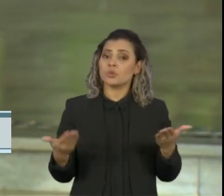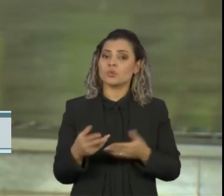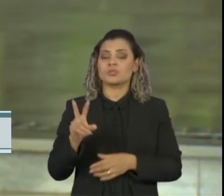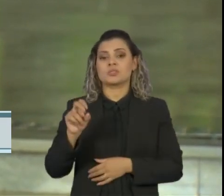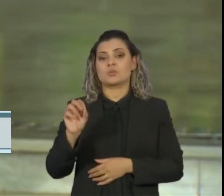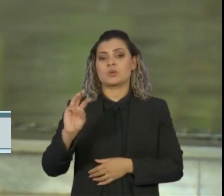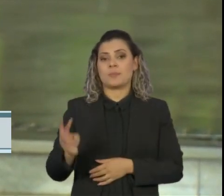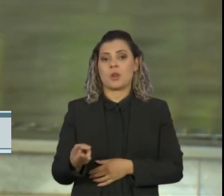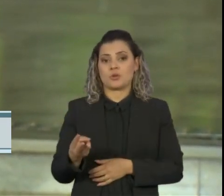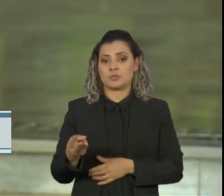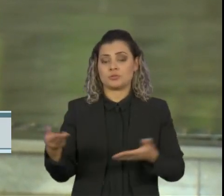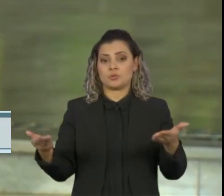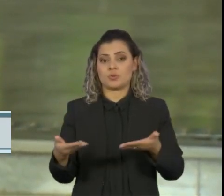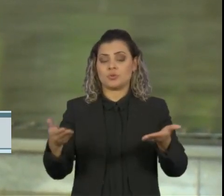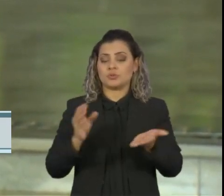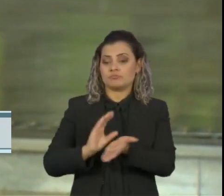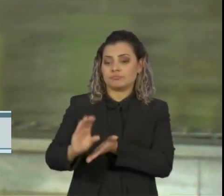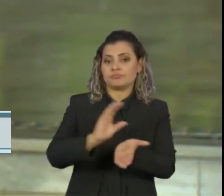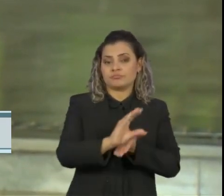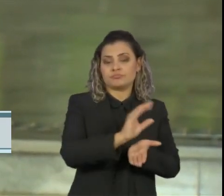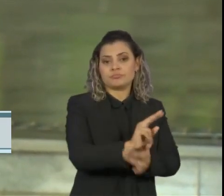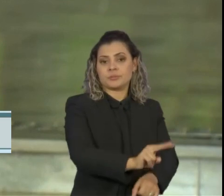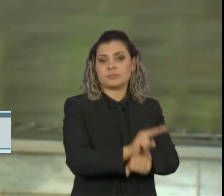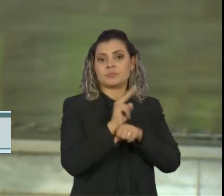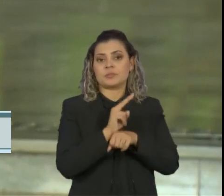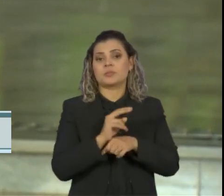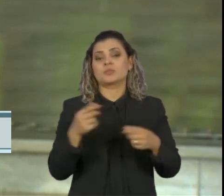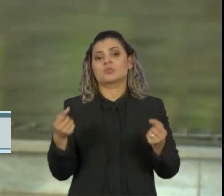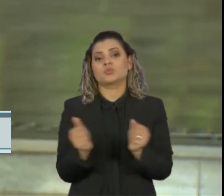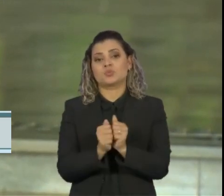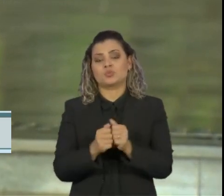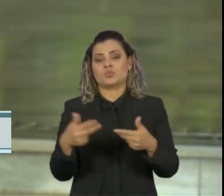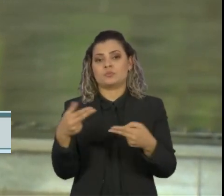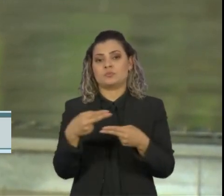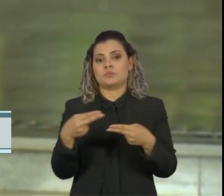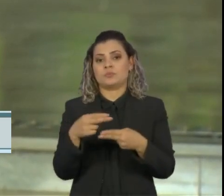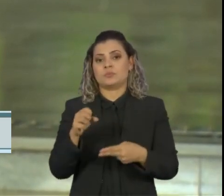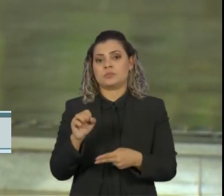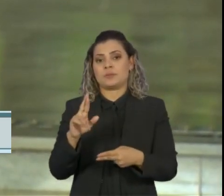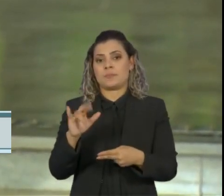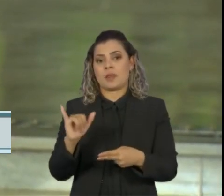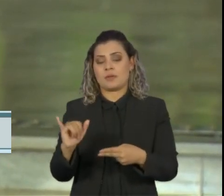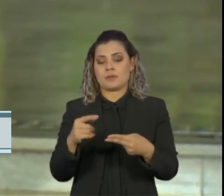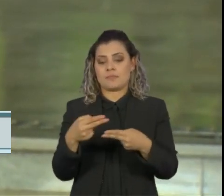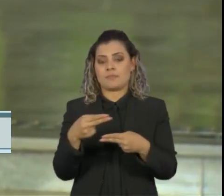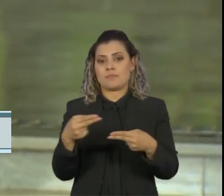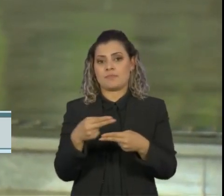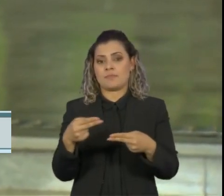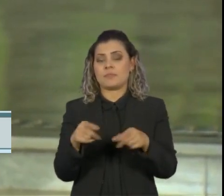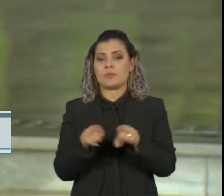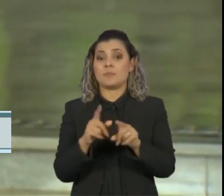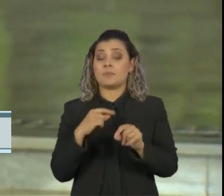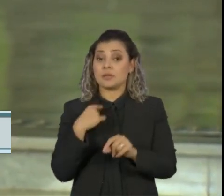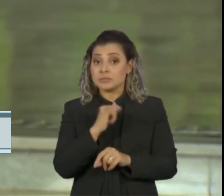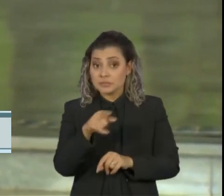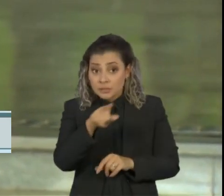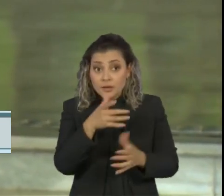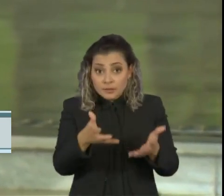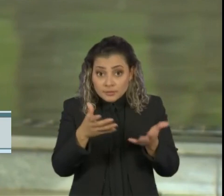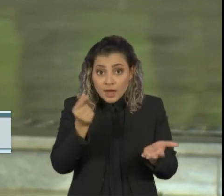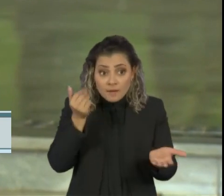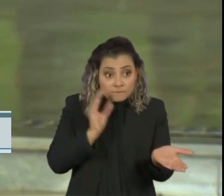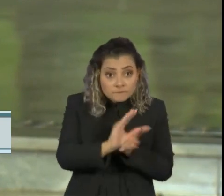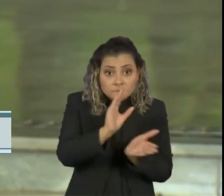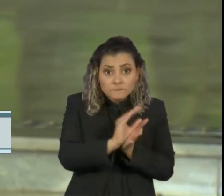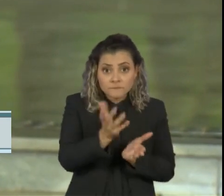milhões disponíveis na linha de crédito em parceria com o Sebrae, e temos ainda bastante folga para quem estiver interessado aplicar para essa